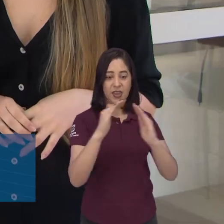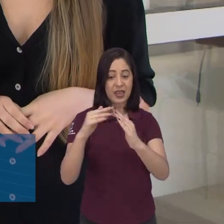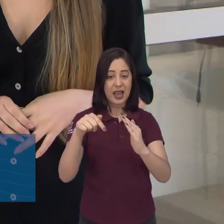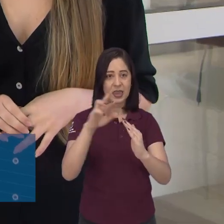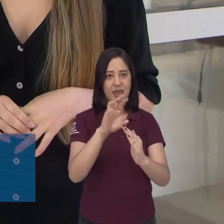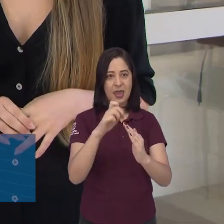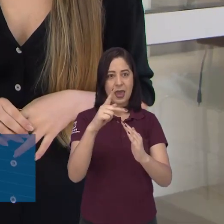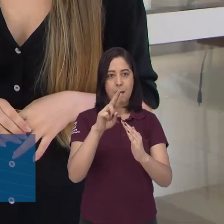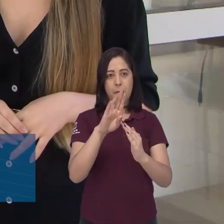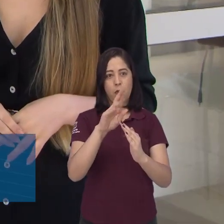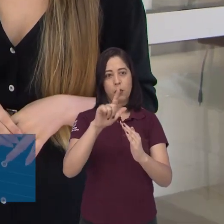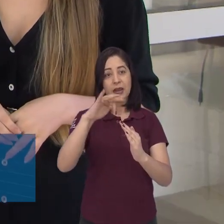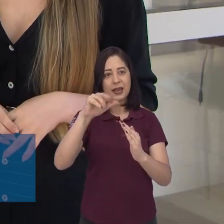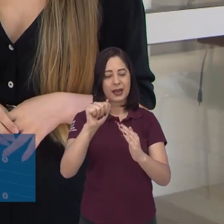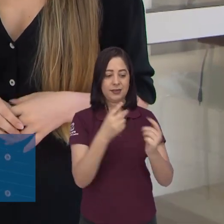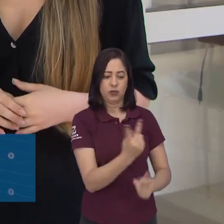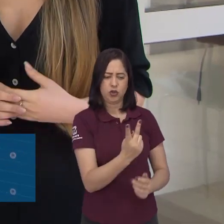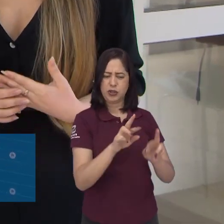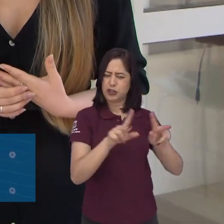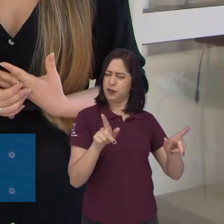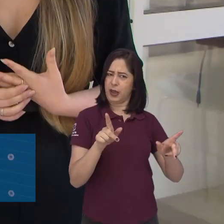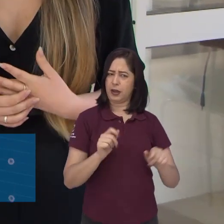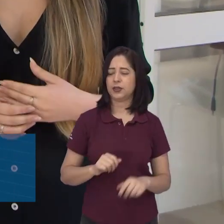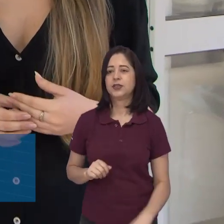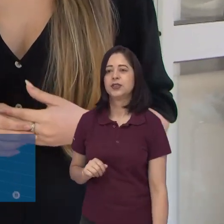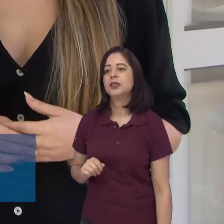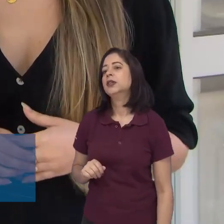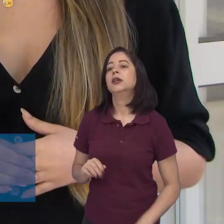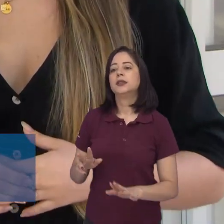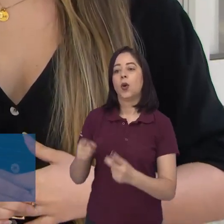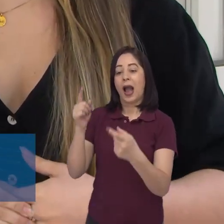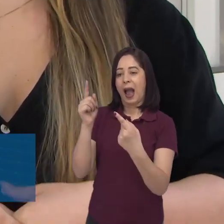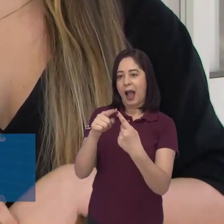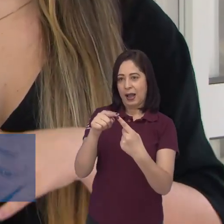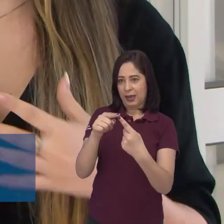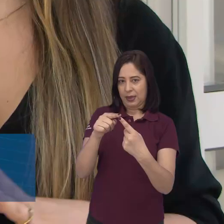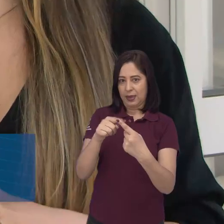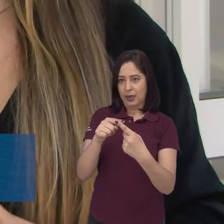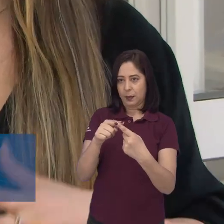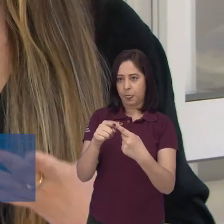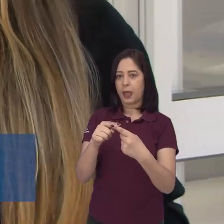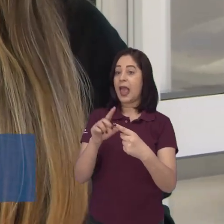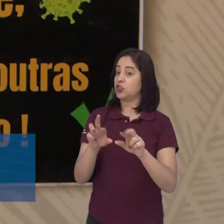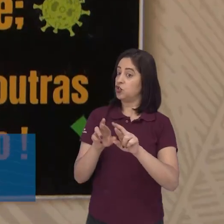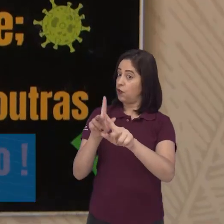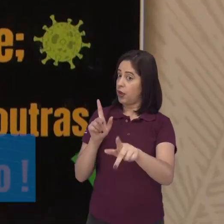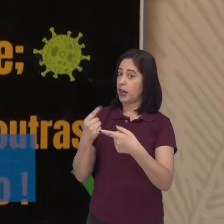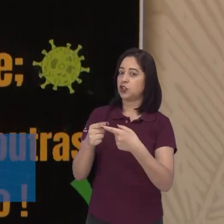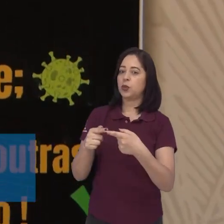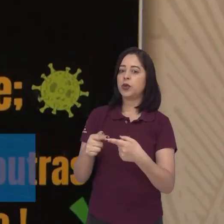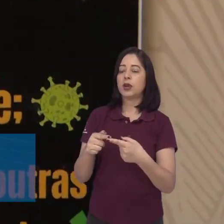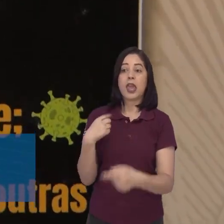que as pessoas acabam confundindo, né? O co-living, a gente tem toda a questão da administração,